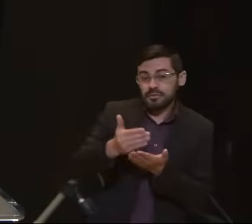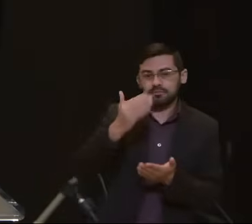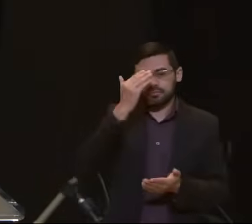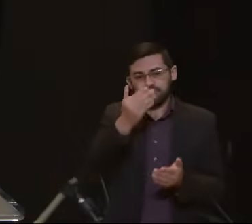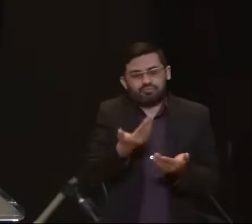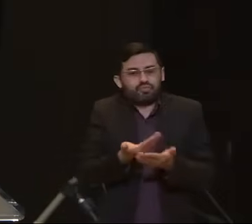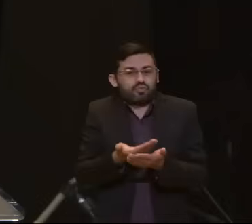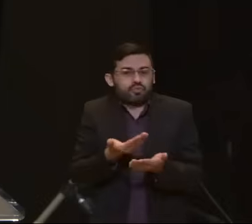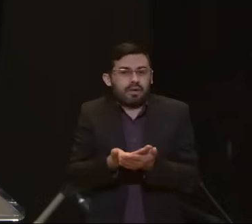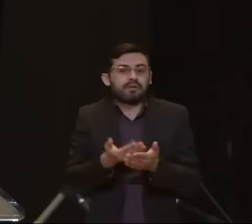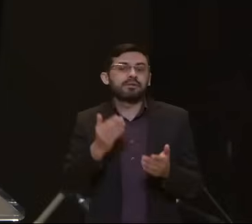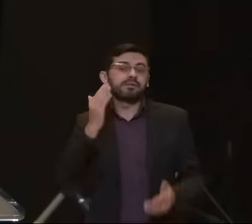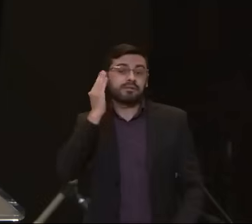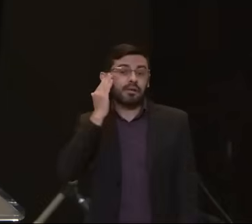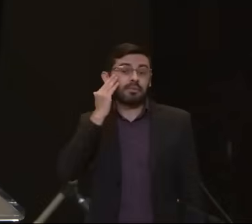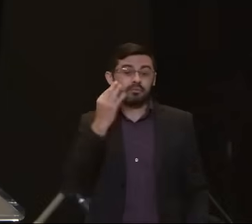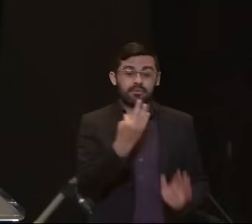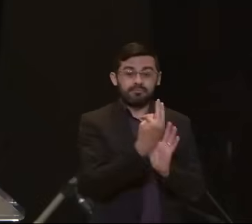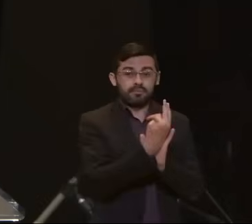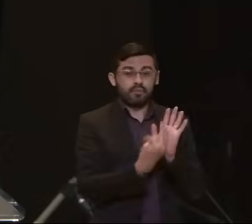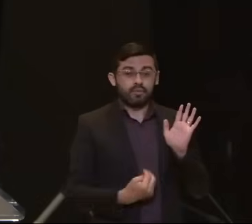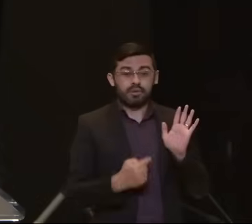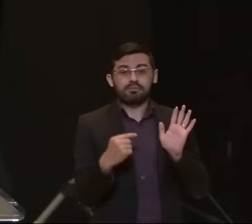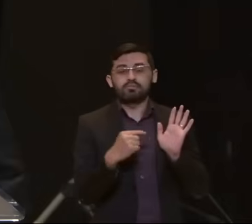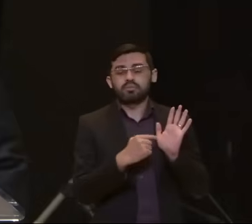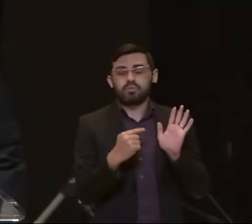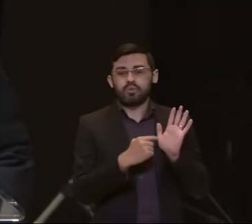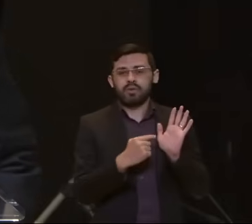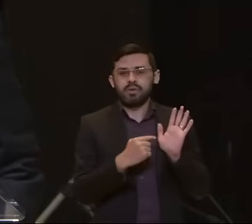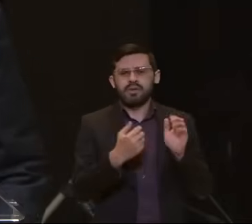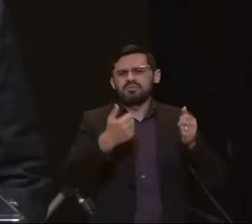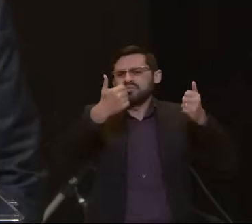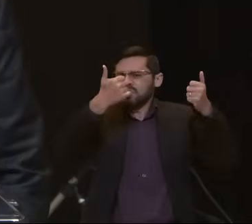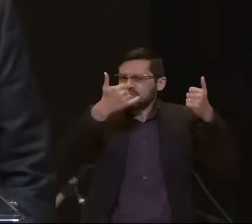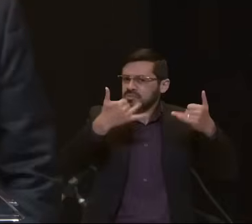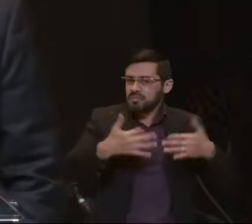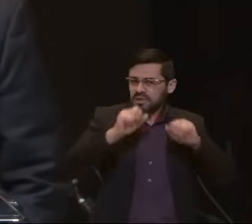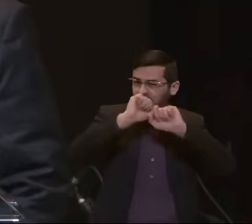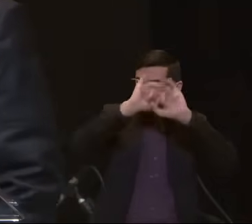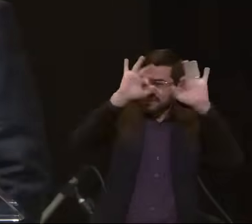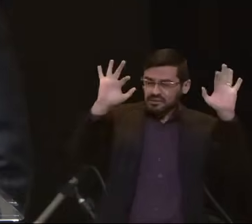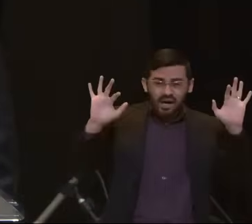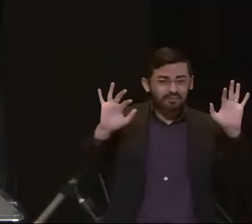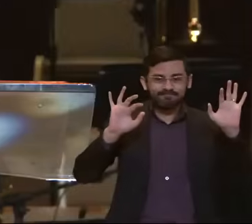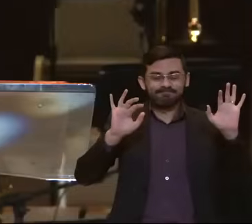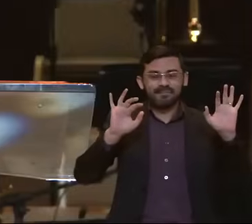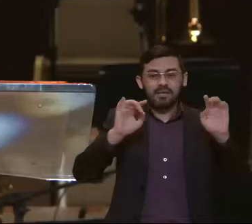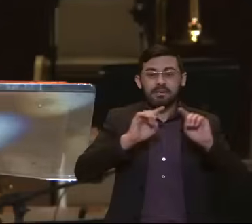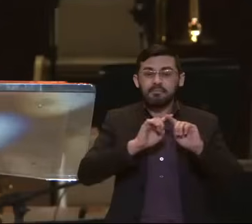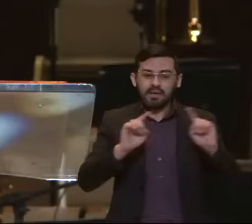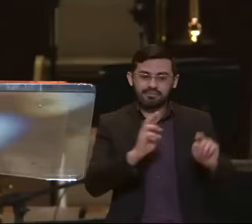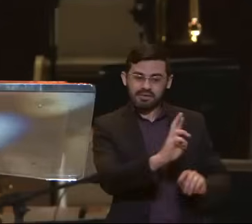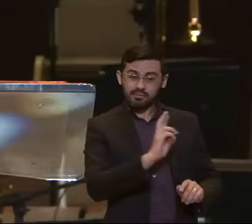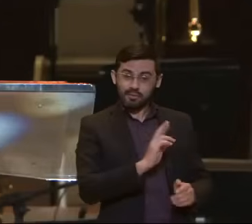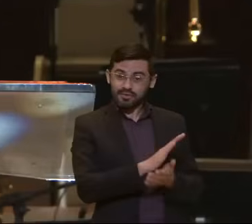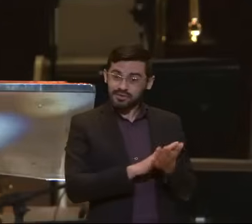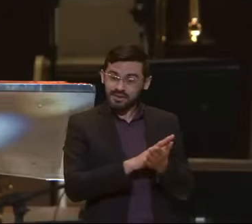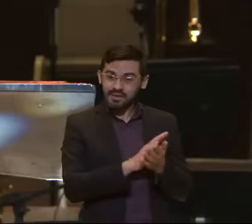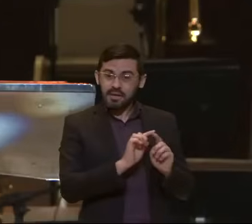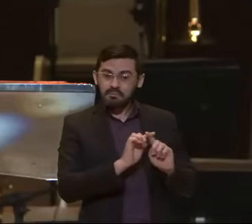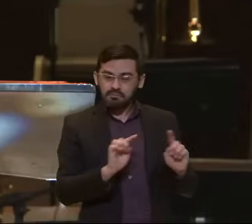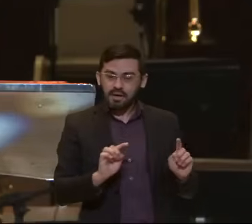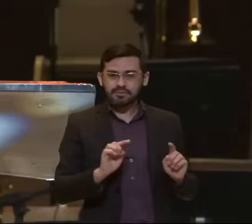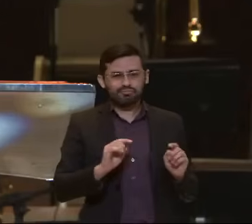estudar sabendo que esse texto propriamente não nos explica ou não nos dá essa resposta, mas